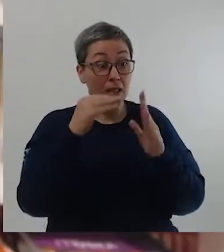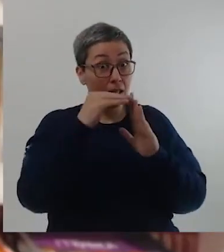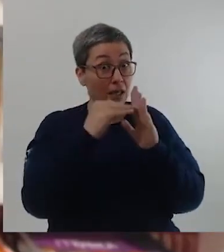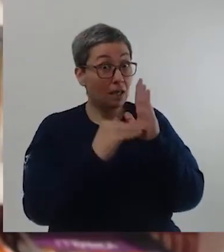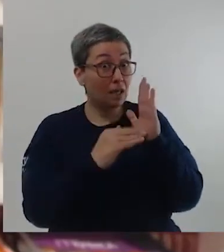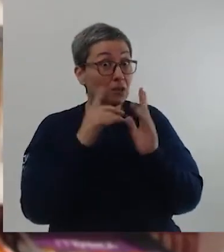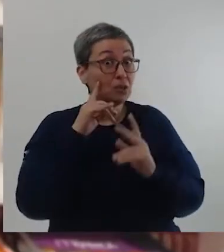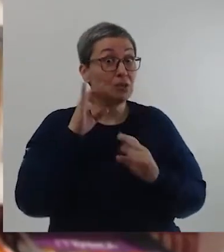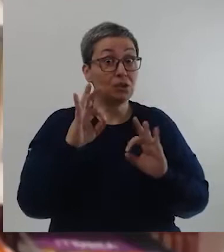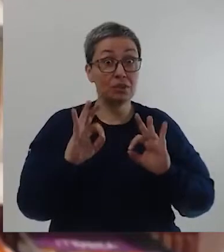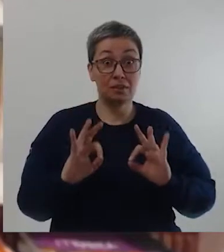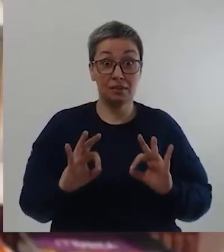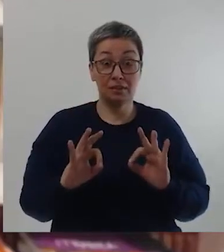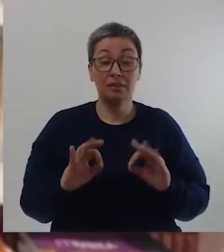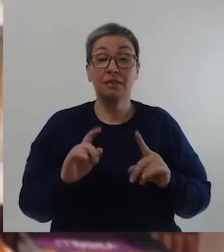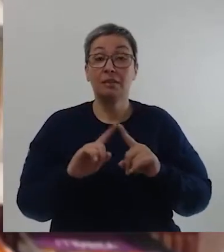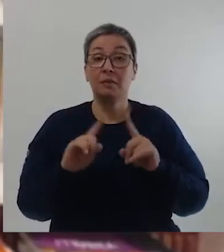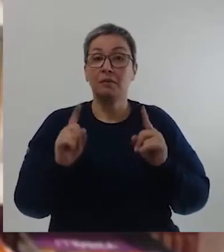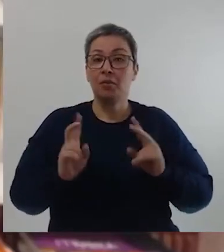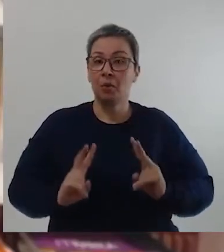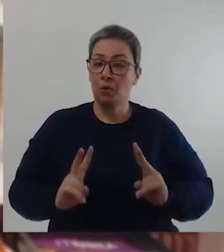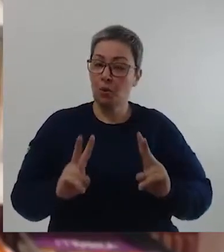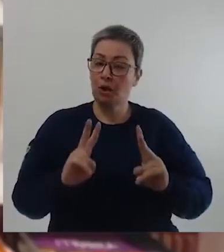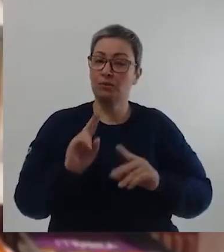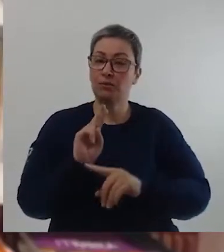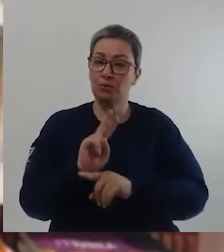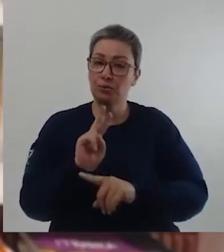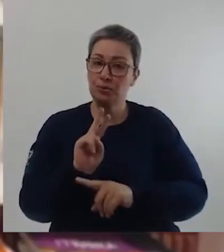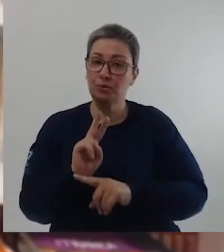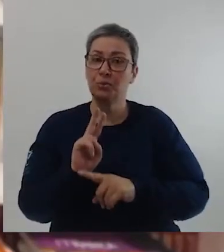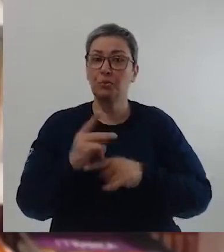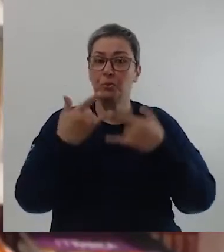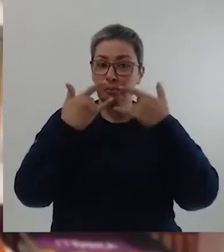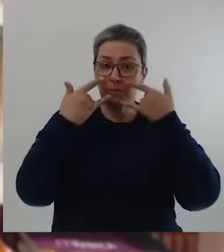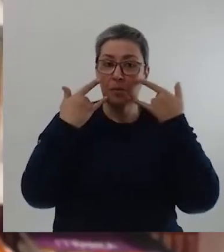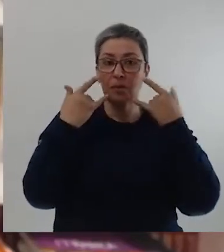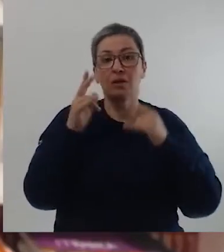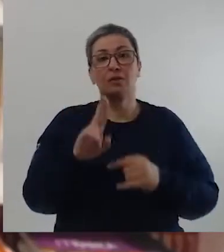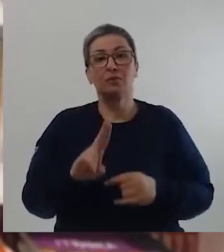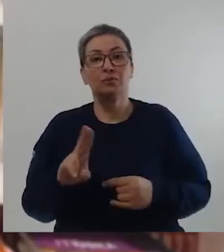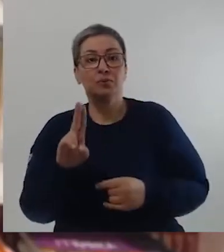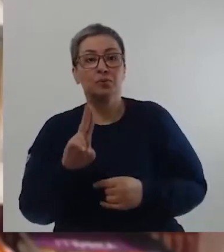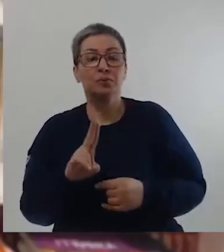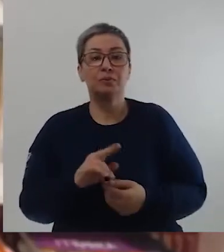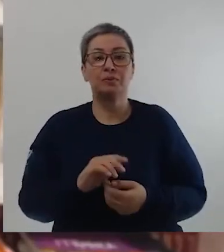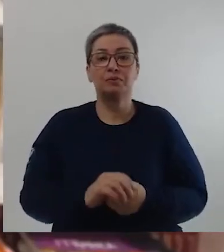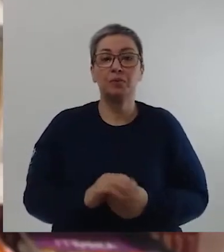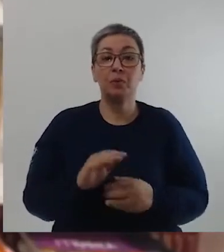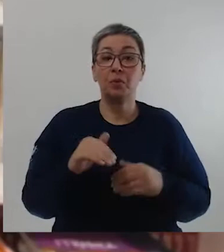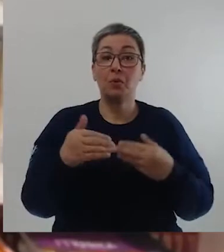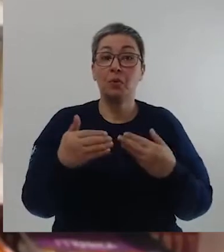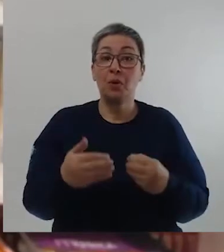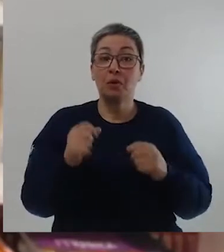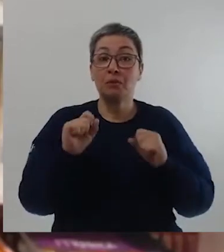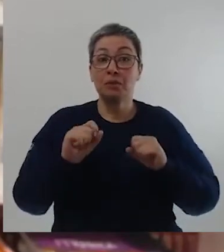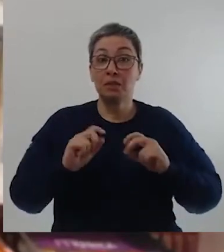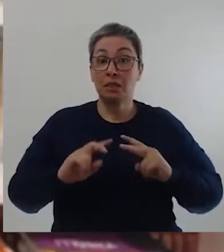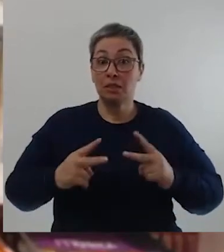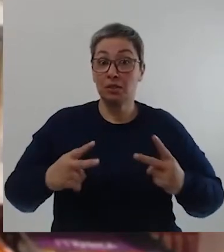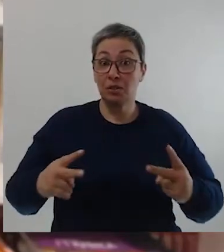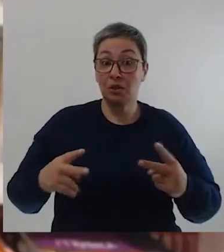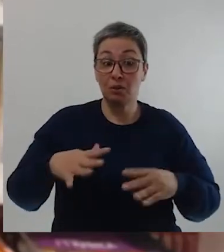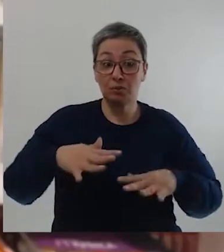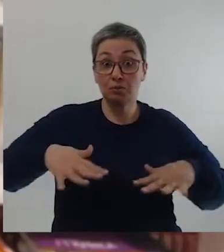até que saiu o calendário das vacinas tá continue se cuidando usando máscara né quando você tiver